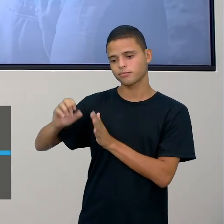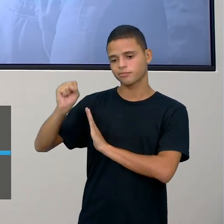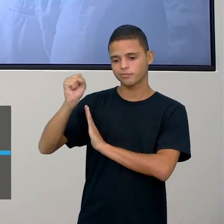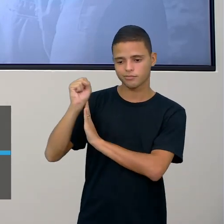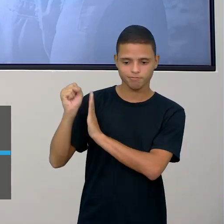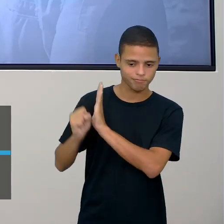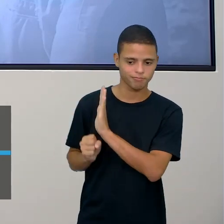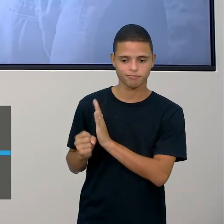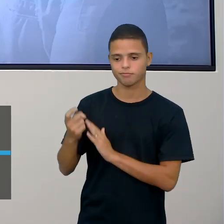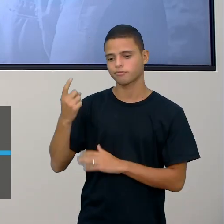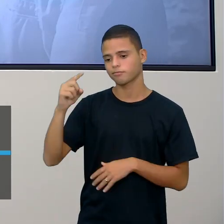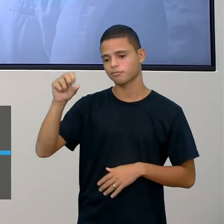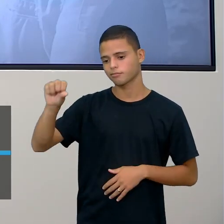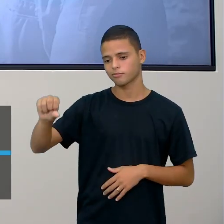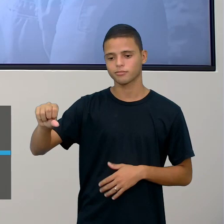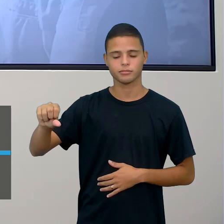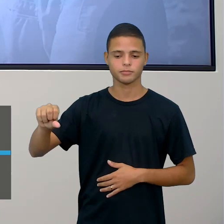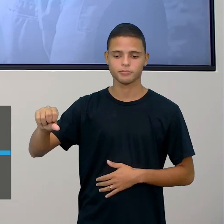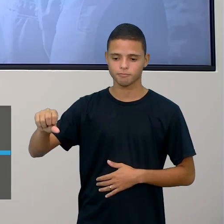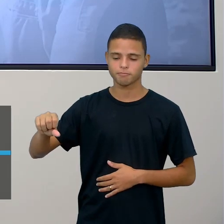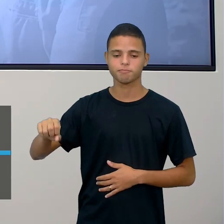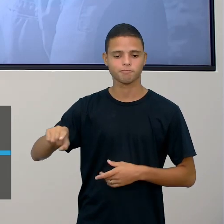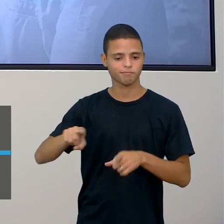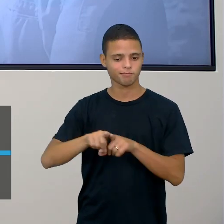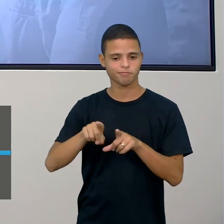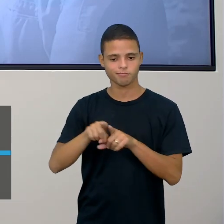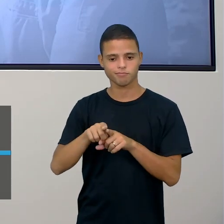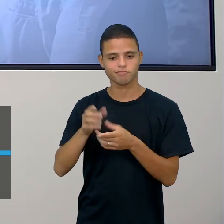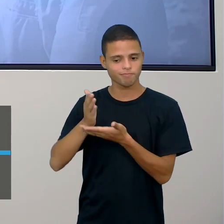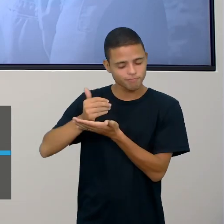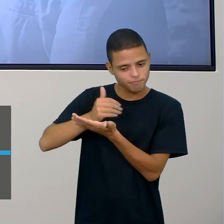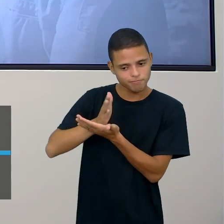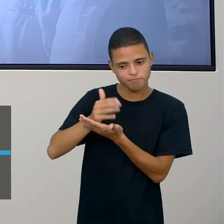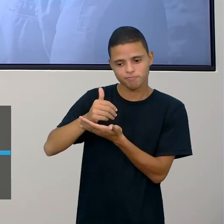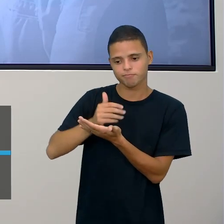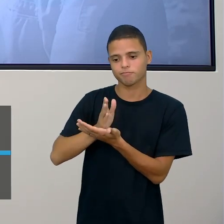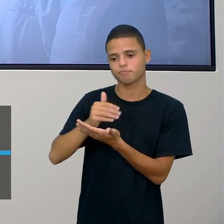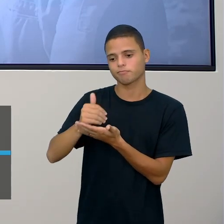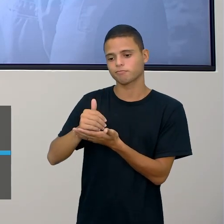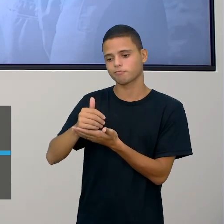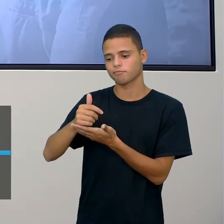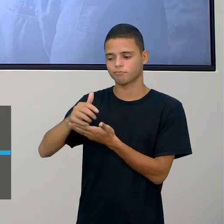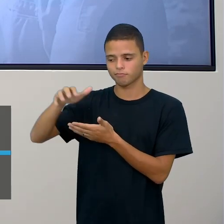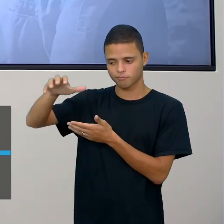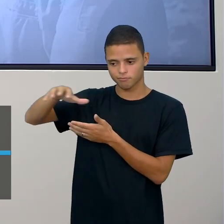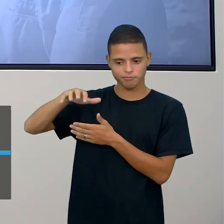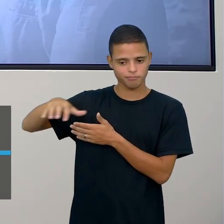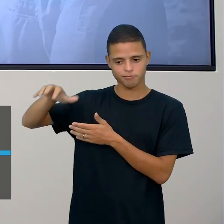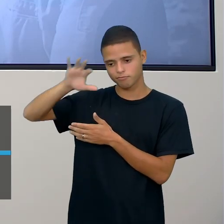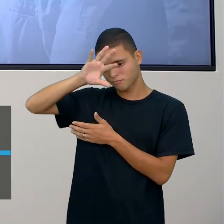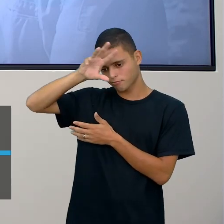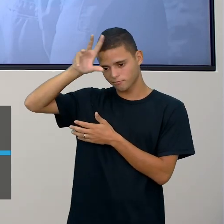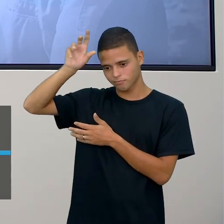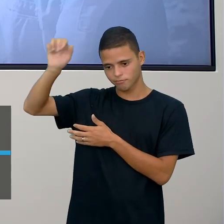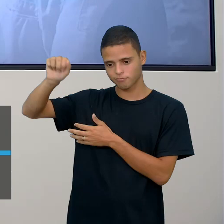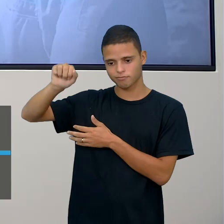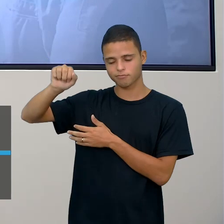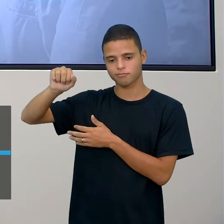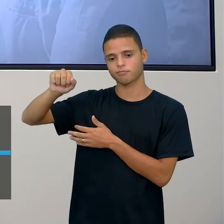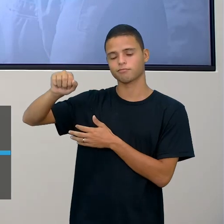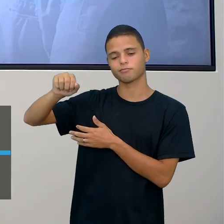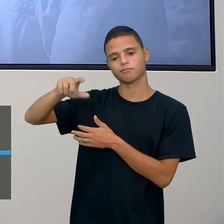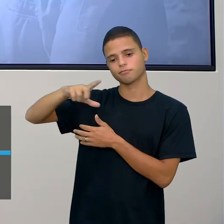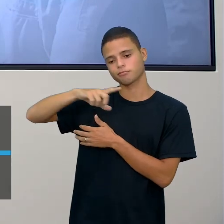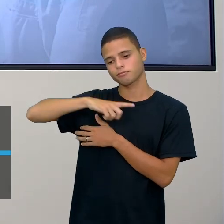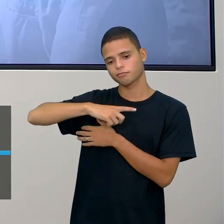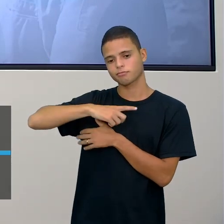XIX, enfim, na divisão que foi feita no continente africano, numa partilha que foi totalmente arbitrária,